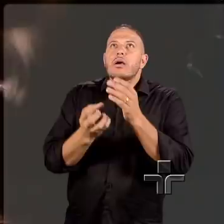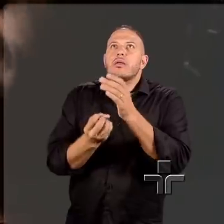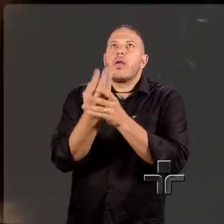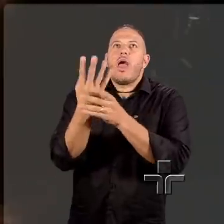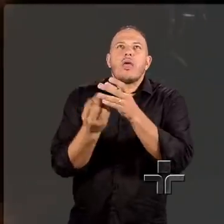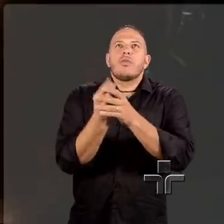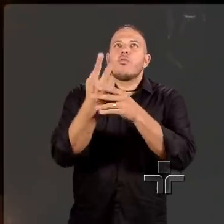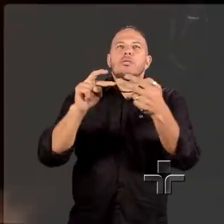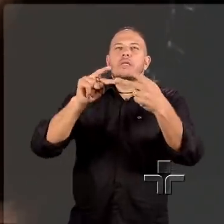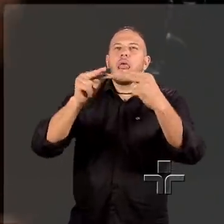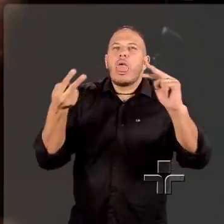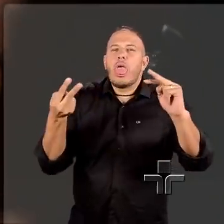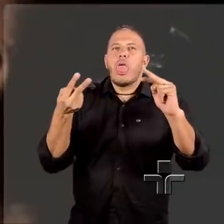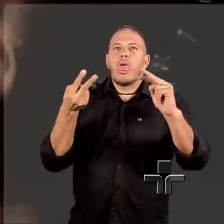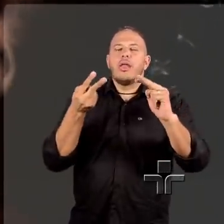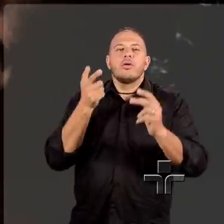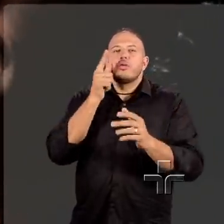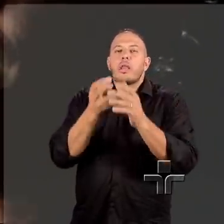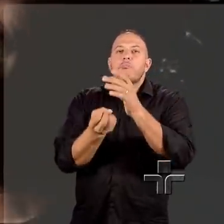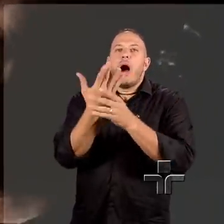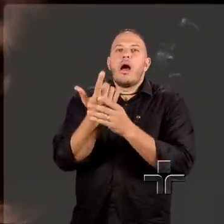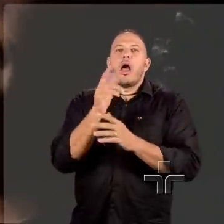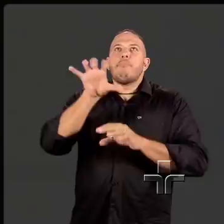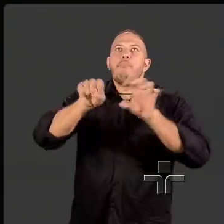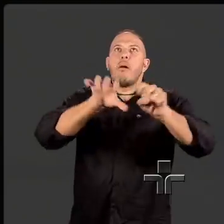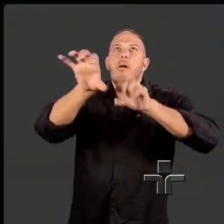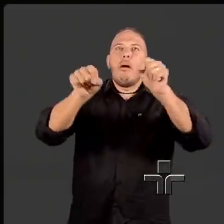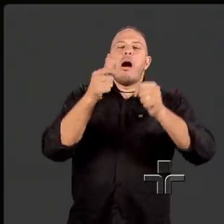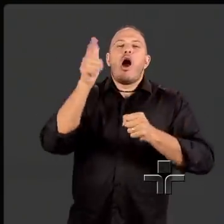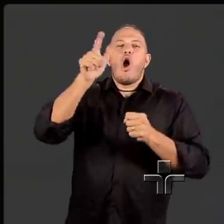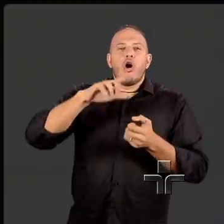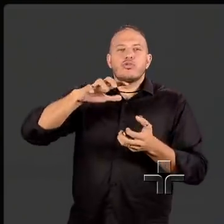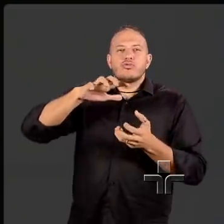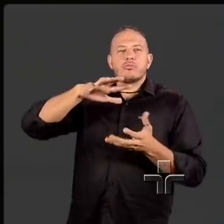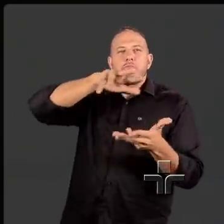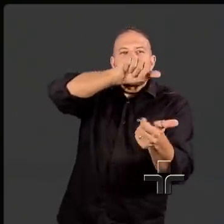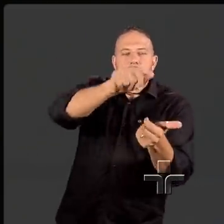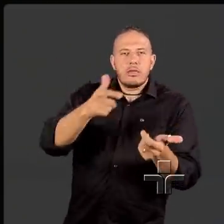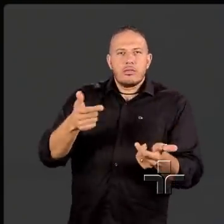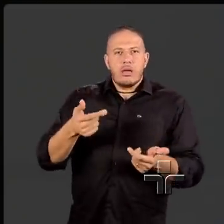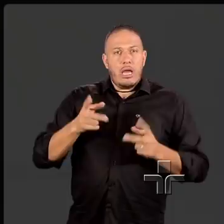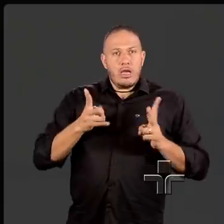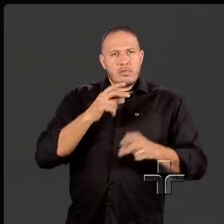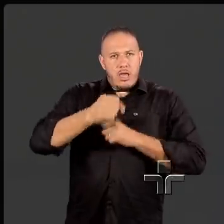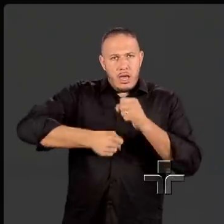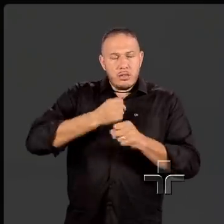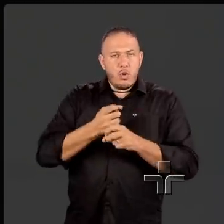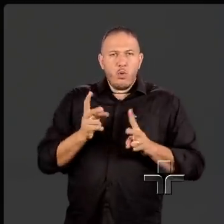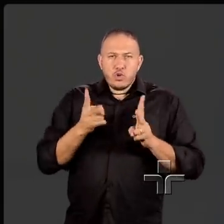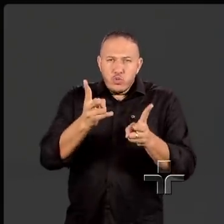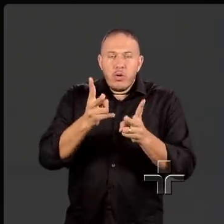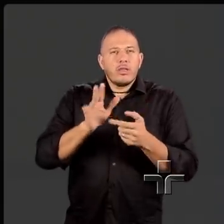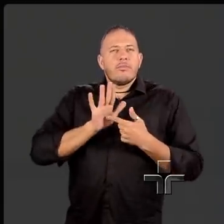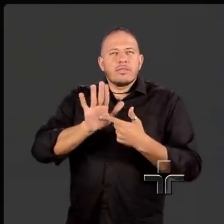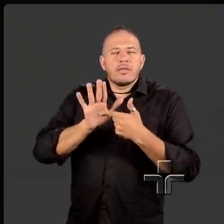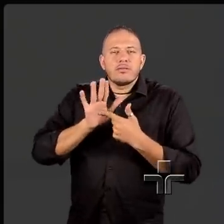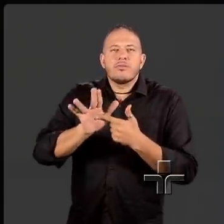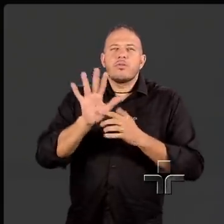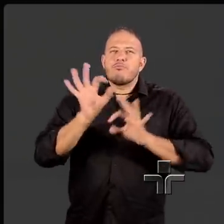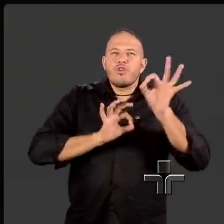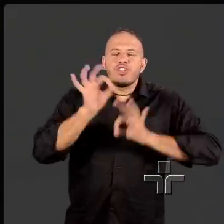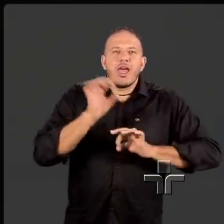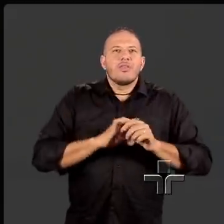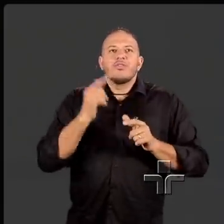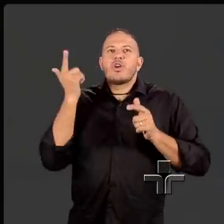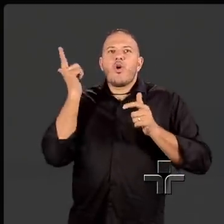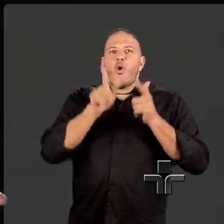geneticamente e habitando outros planetas, né? A gente viu esse ano se consolidando a apresentação de um projeto de conquista, de